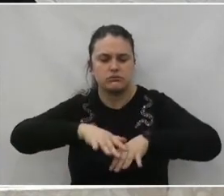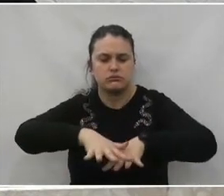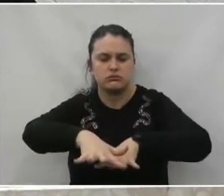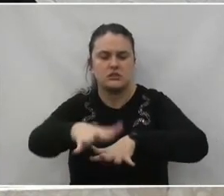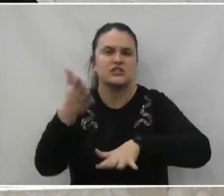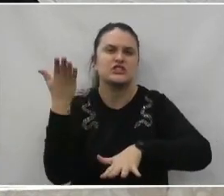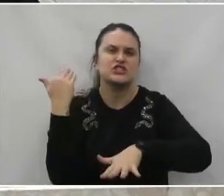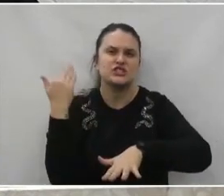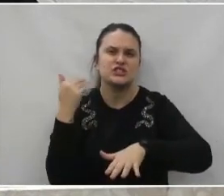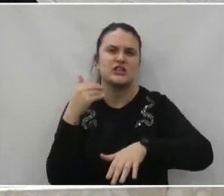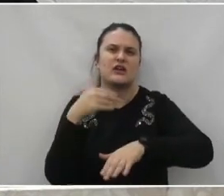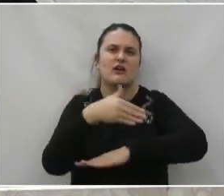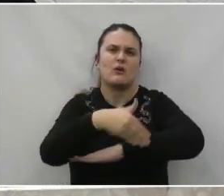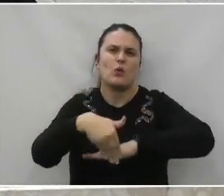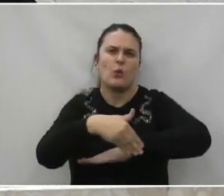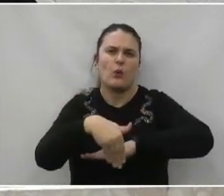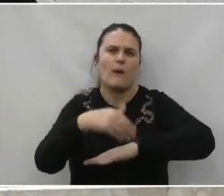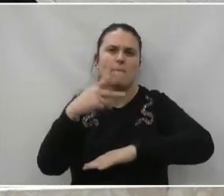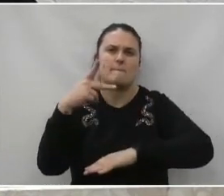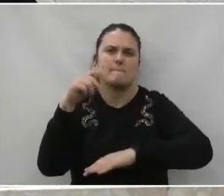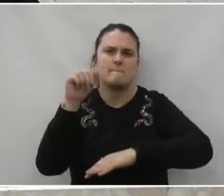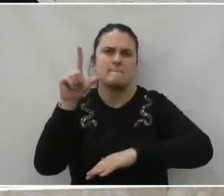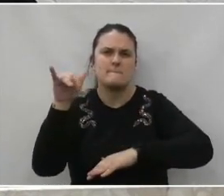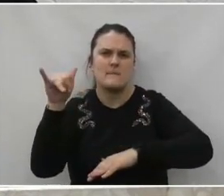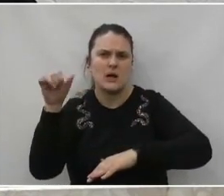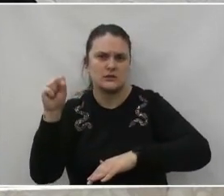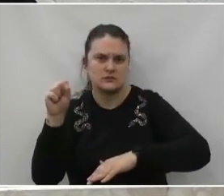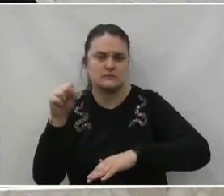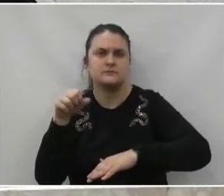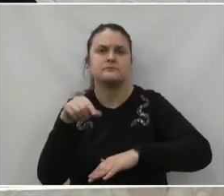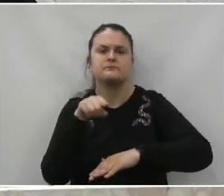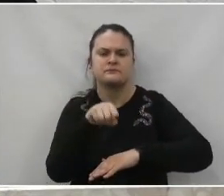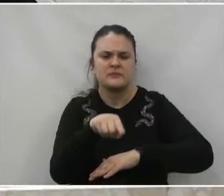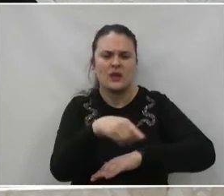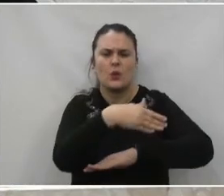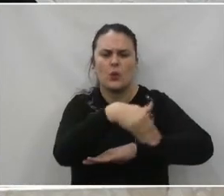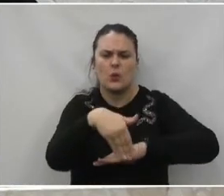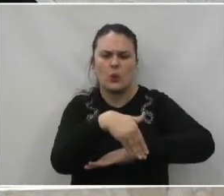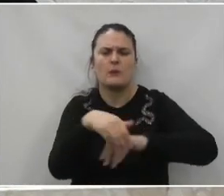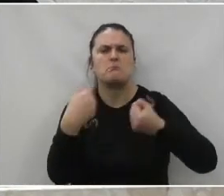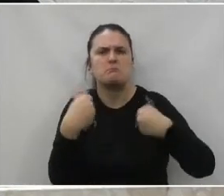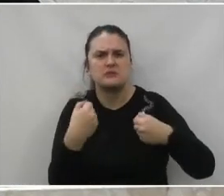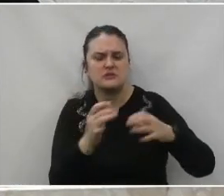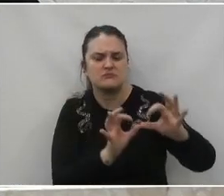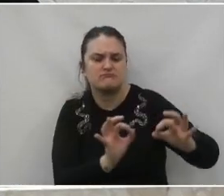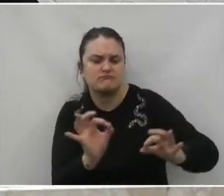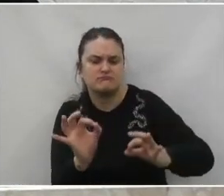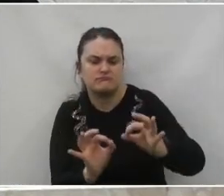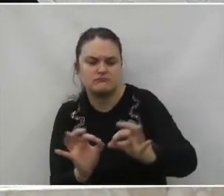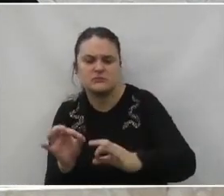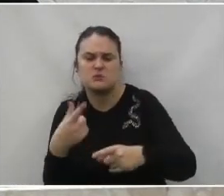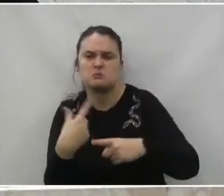de Palmas. Justificativa: a via necessita de cuidados o quanto antes, pois a trafegabilidade no